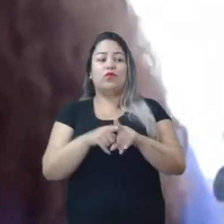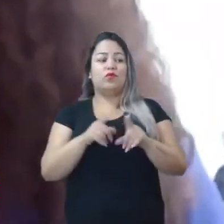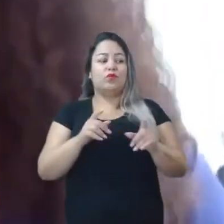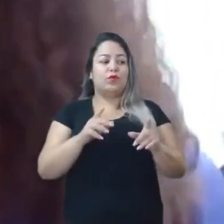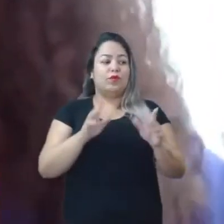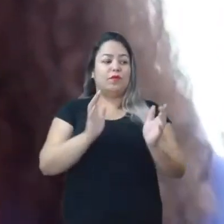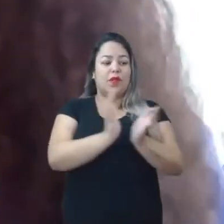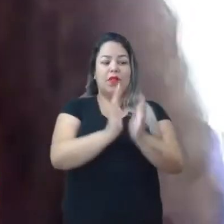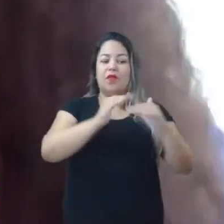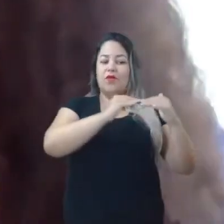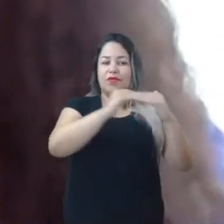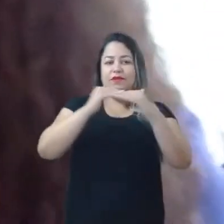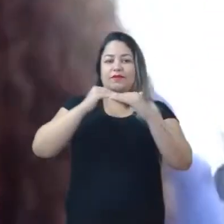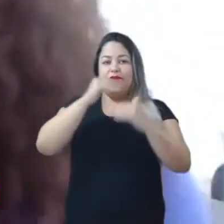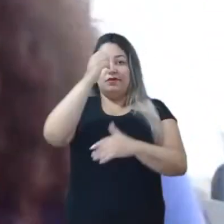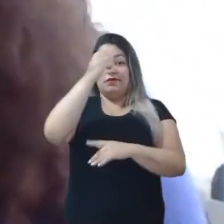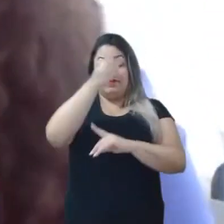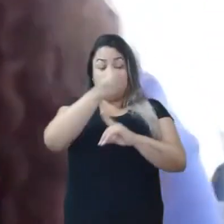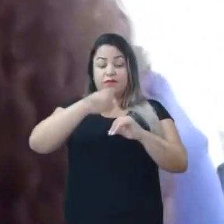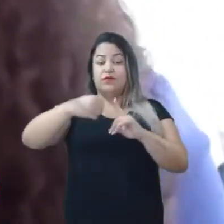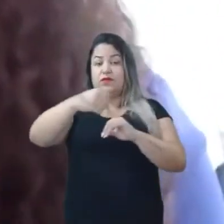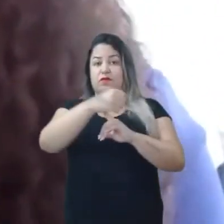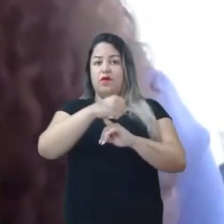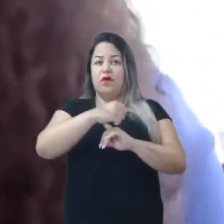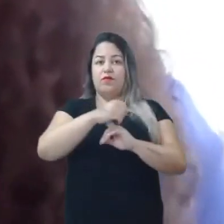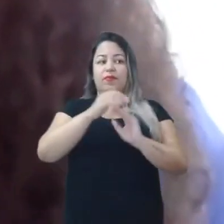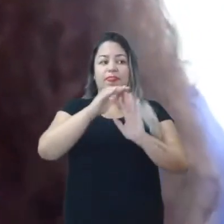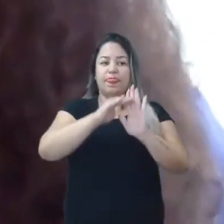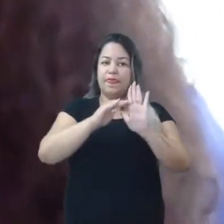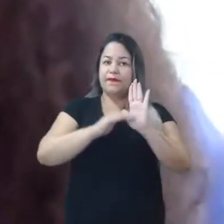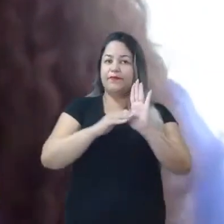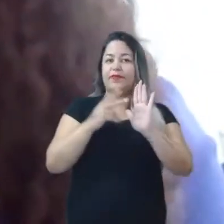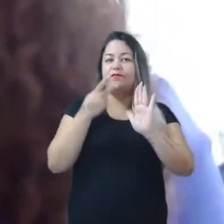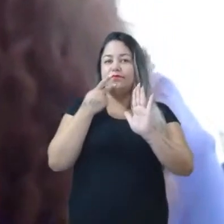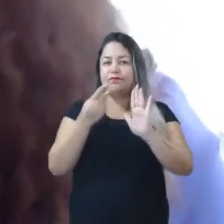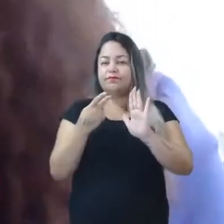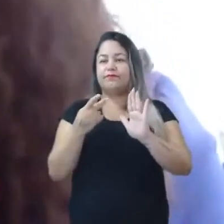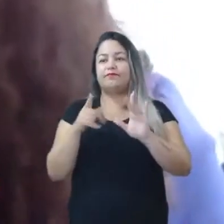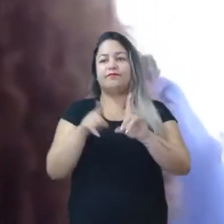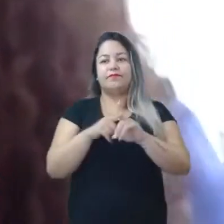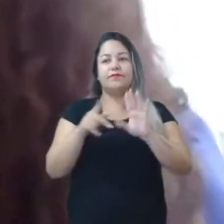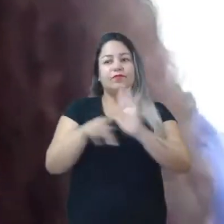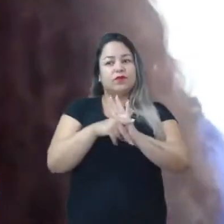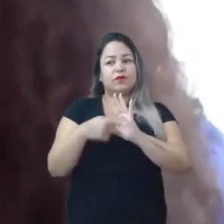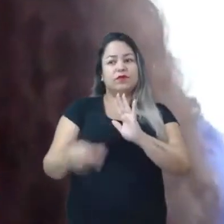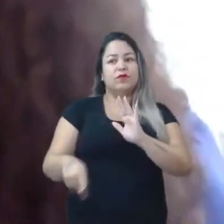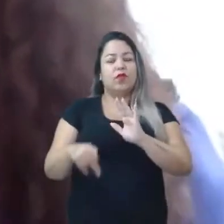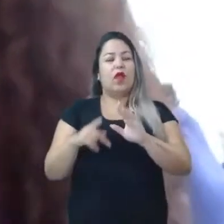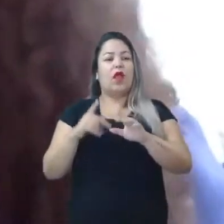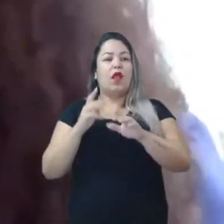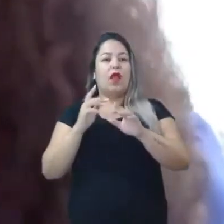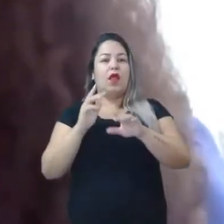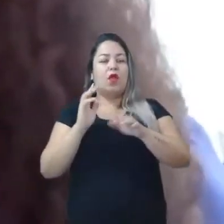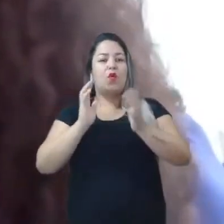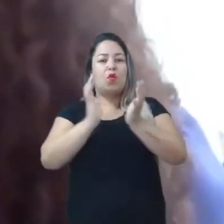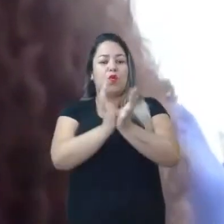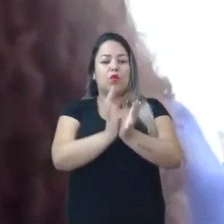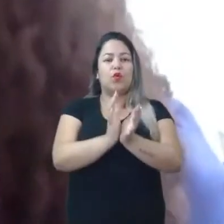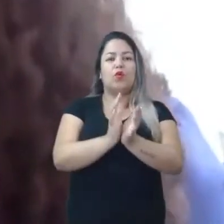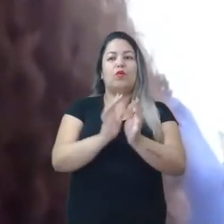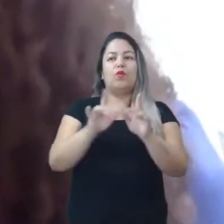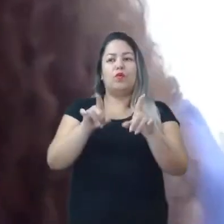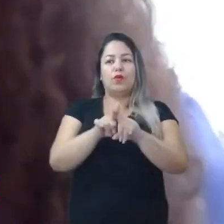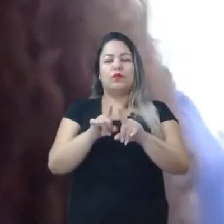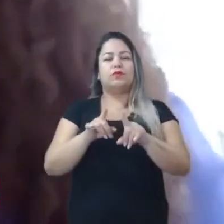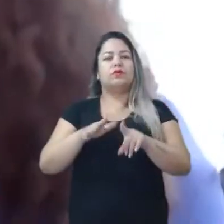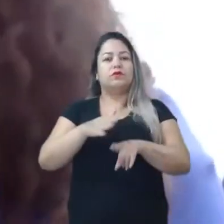pela igualdade racial. E eu destaco alguns pontos aqui especificamente, né, que é o próprio Aquilomba Brasil, que é formado por um